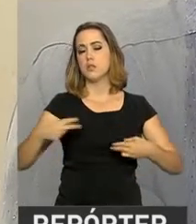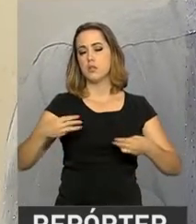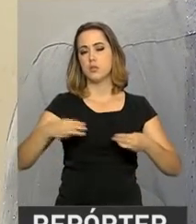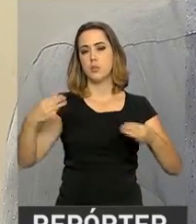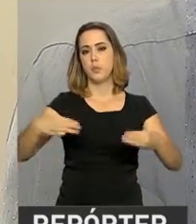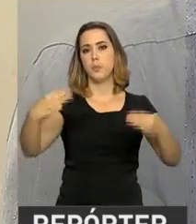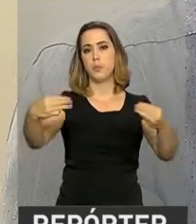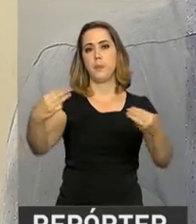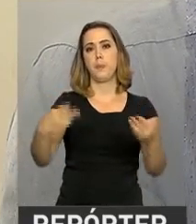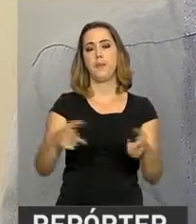por meio do telefone 15 8